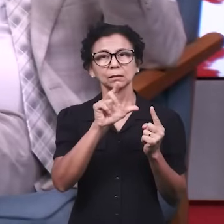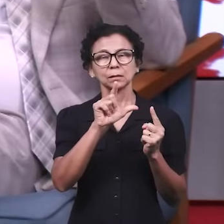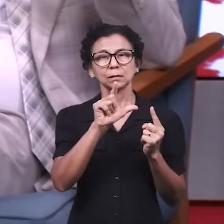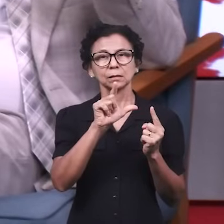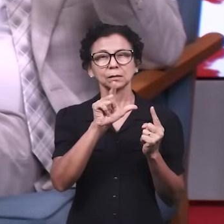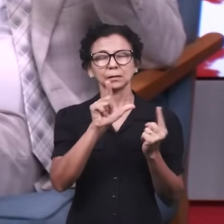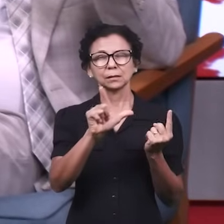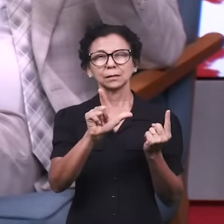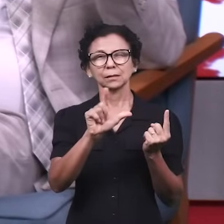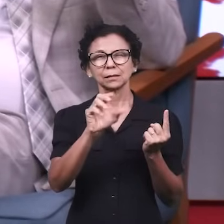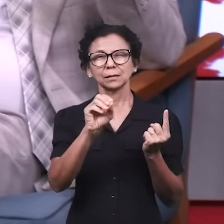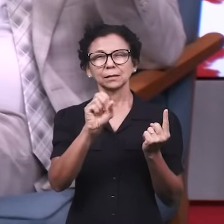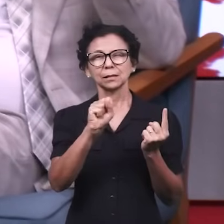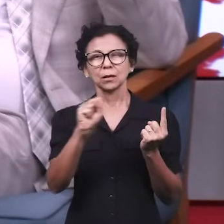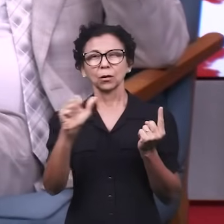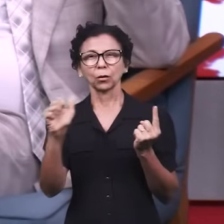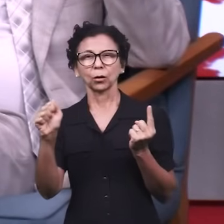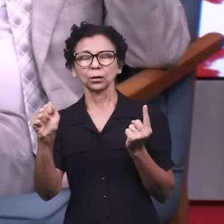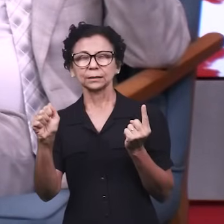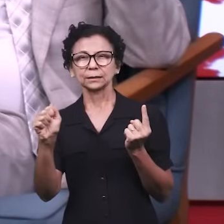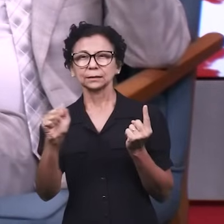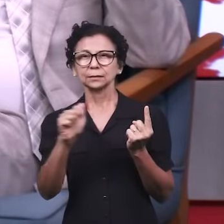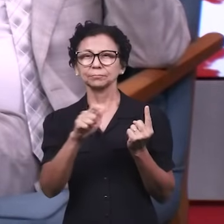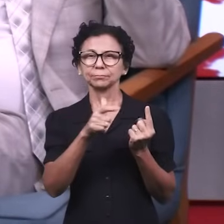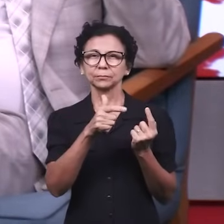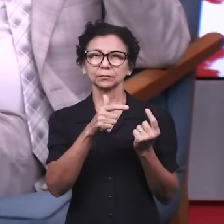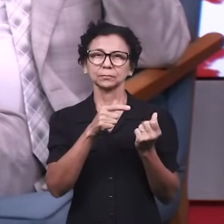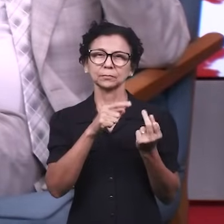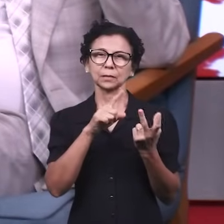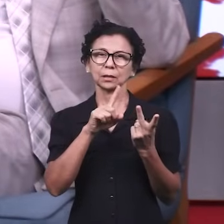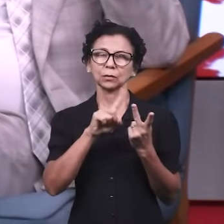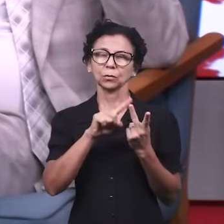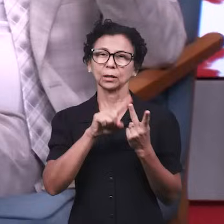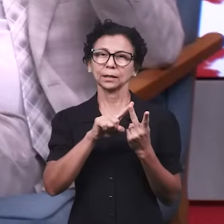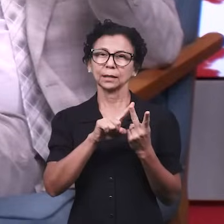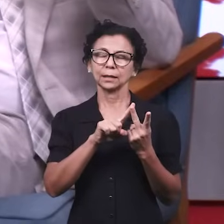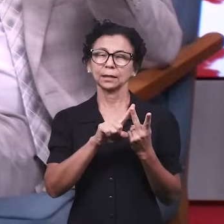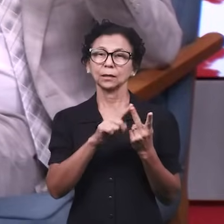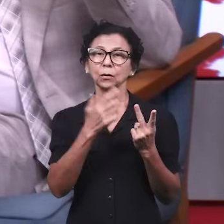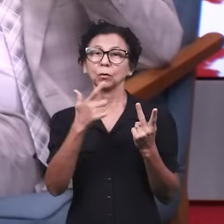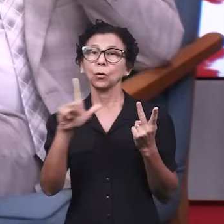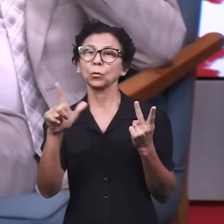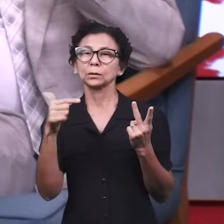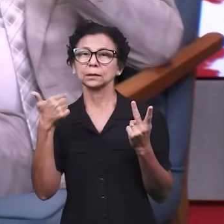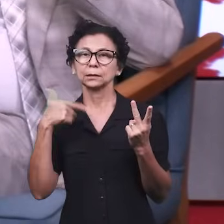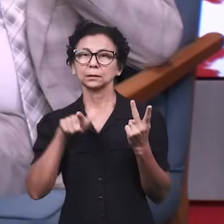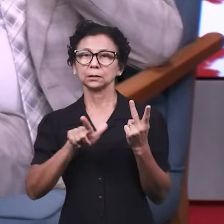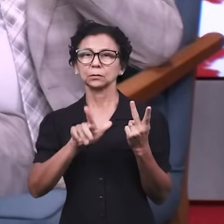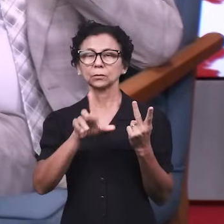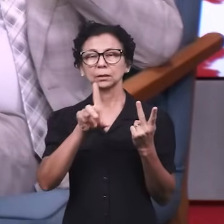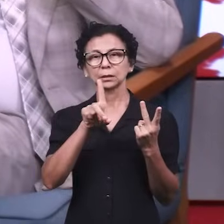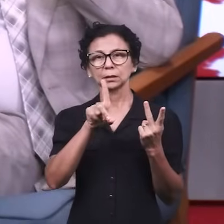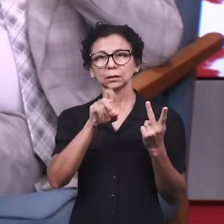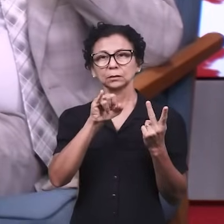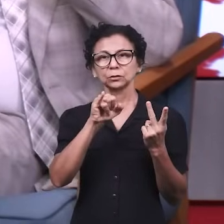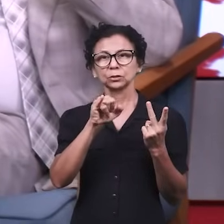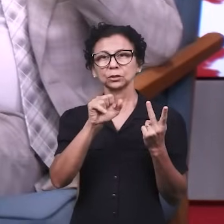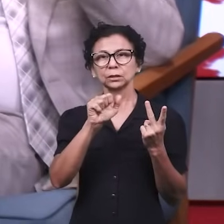palavra dialectos. Dialectos no grego é língua conhecida. Então vamos entender isso.